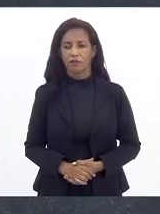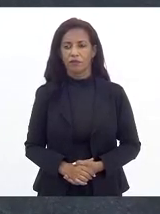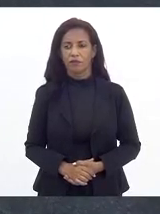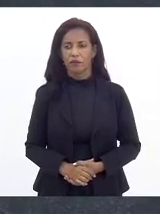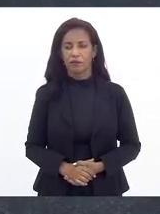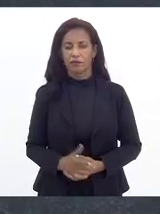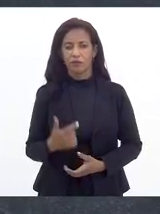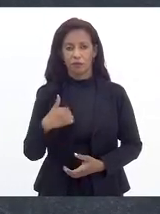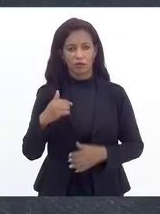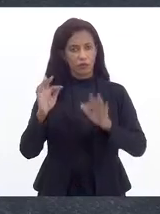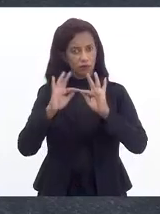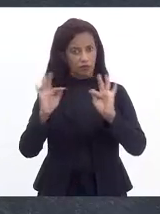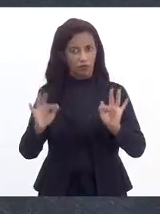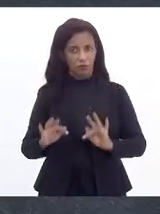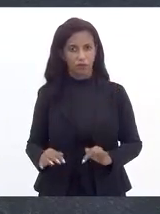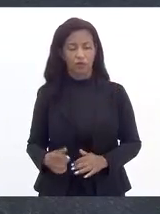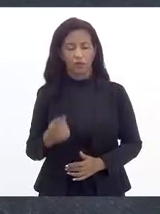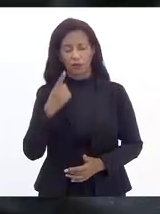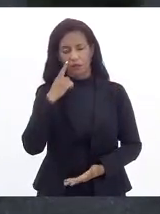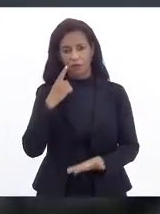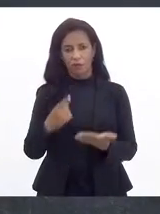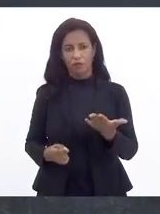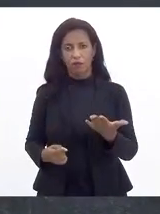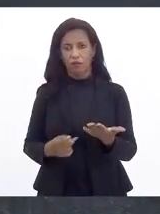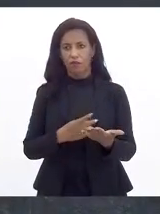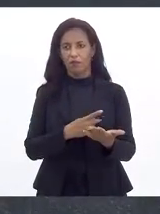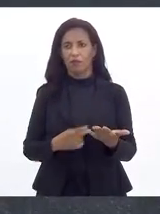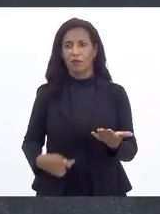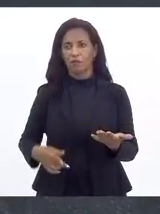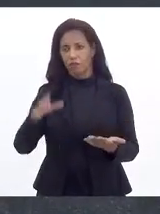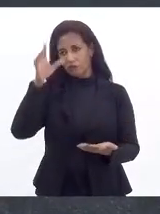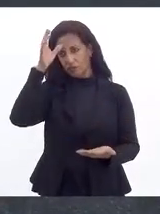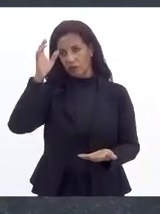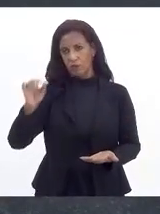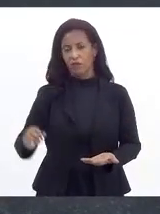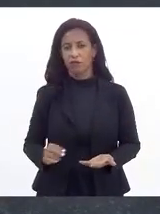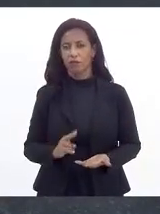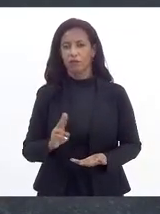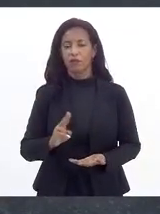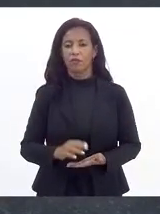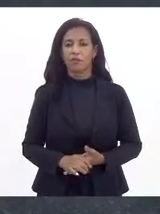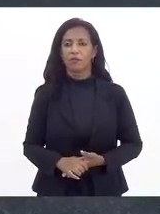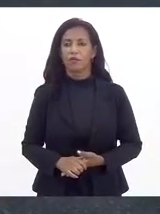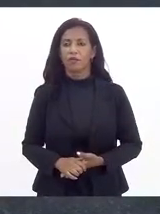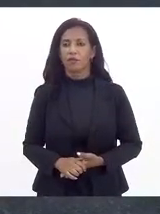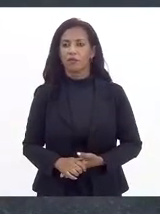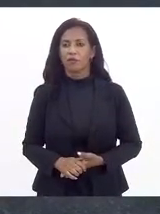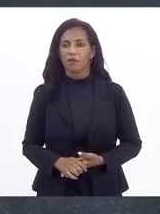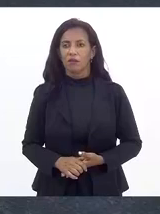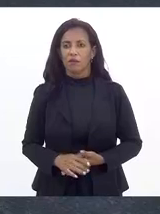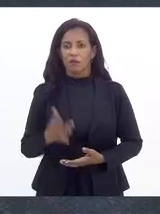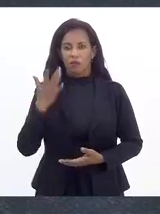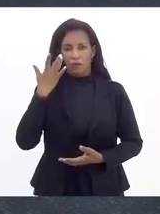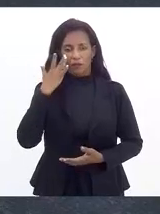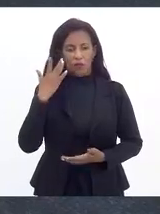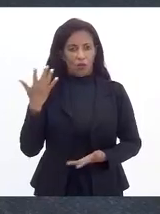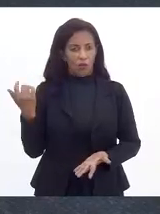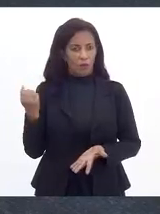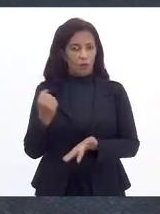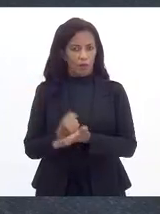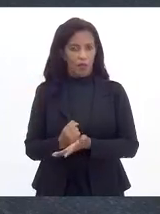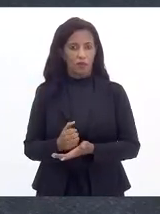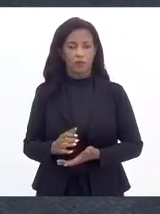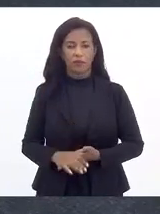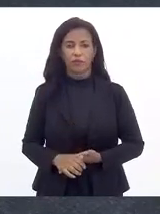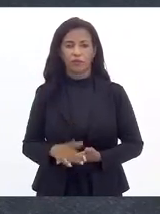Bem, eu estou muito feliz de ver a nobre deputada Tiaju presidindo os trabalhos nesse momento. Eu acho que hoje é um marco, né,